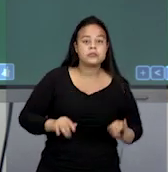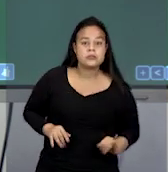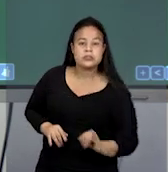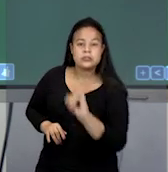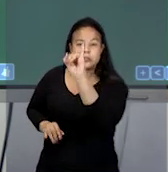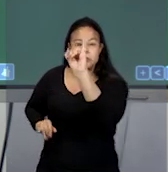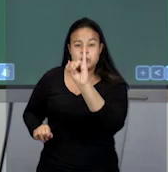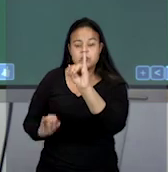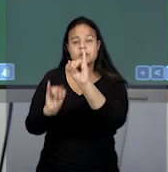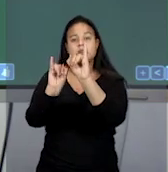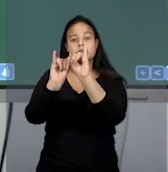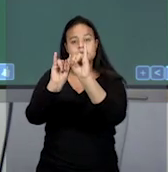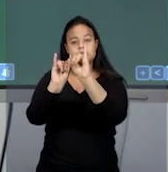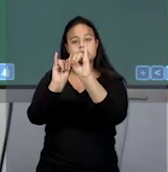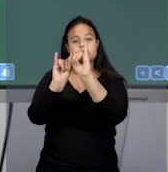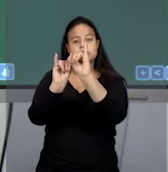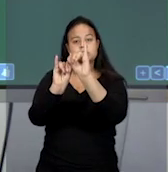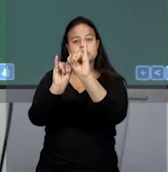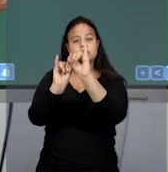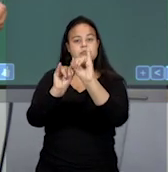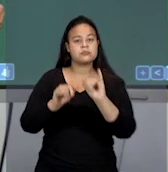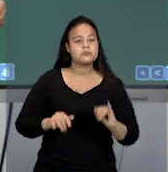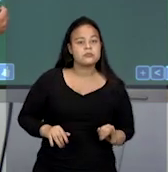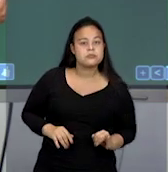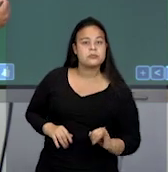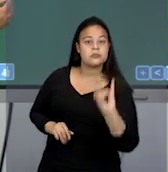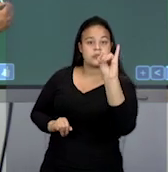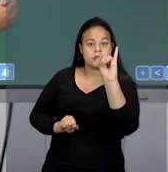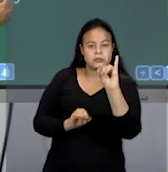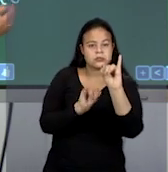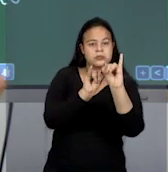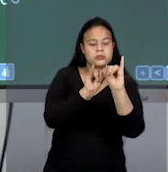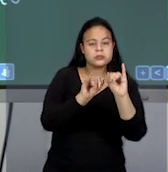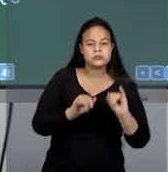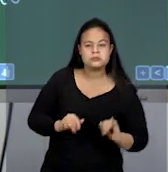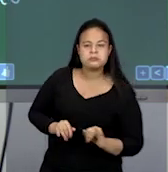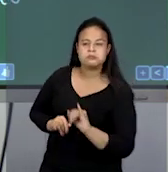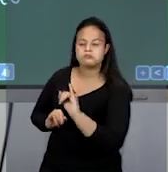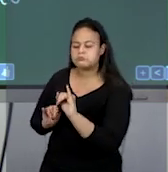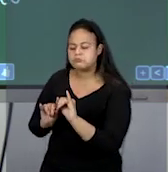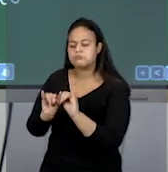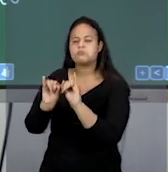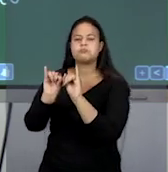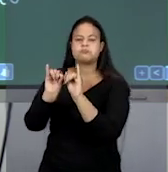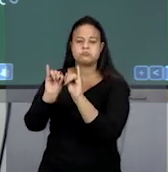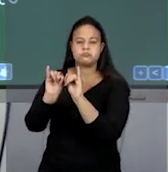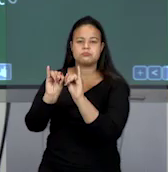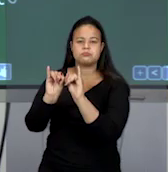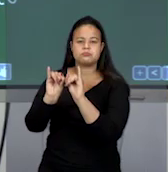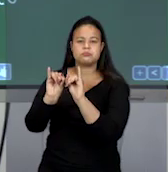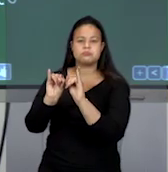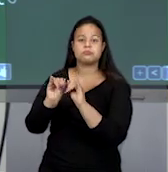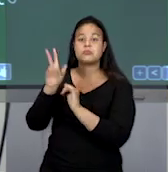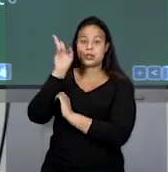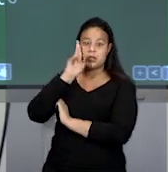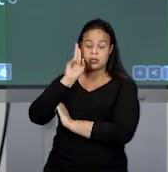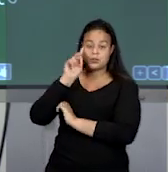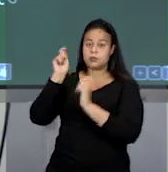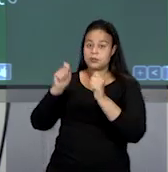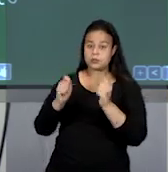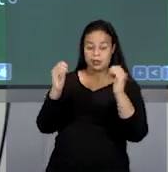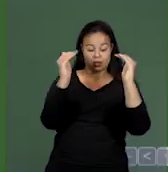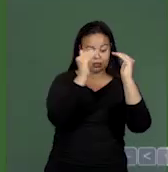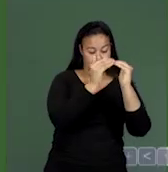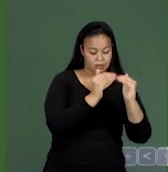Izinho, Izão, Izinho, Izinho, Izinho. Então, lembrando sempre da